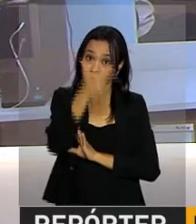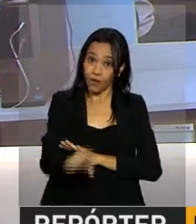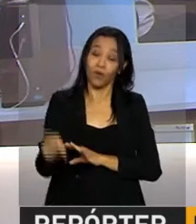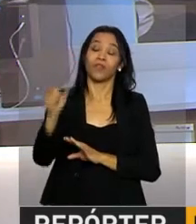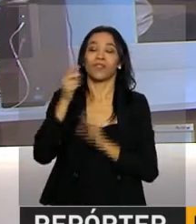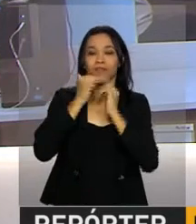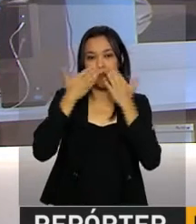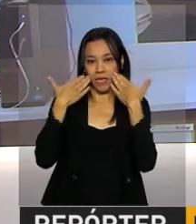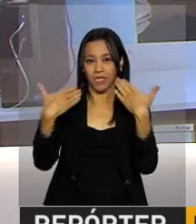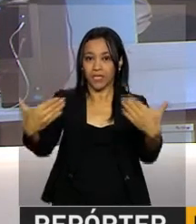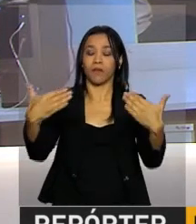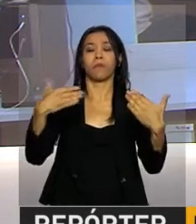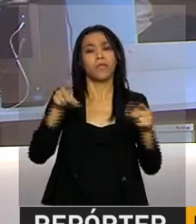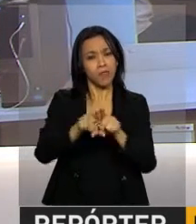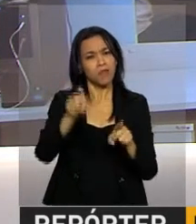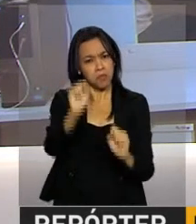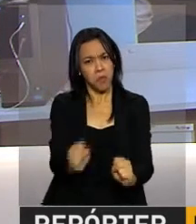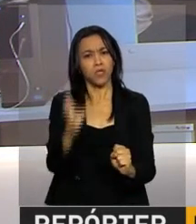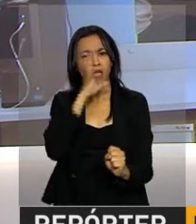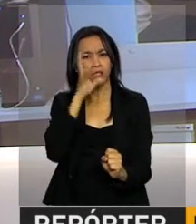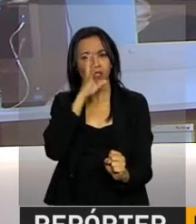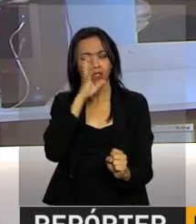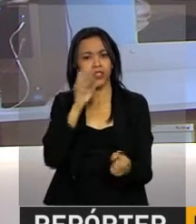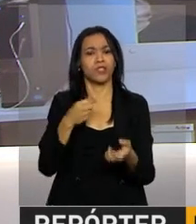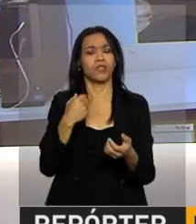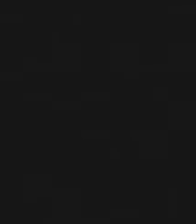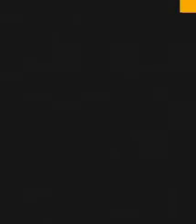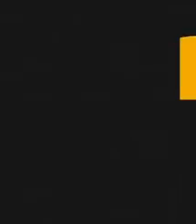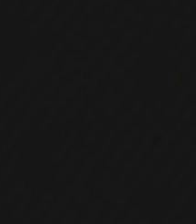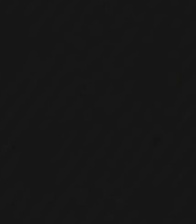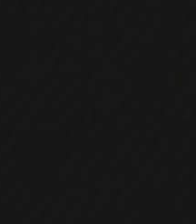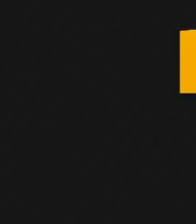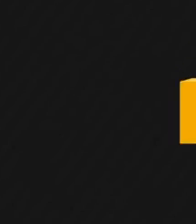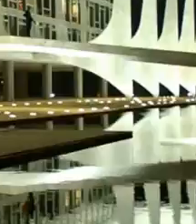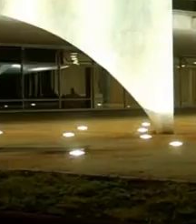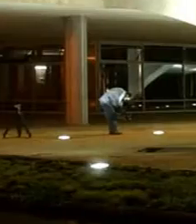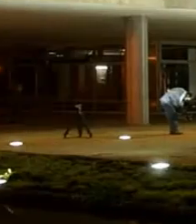nbr acompanhe também as novidades em nossas redes sociais